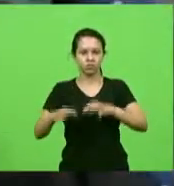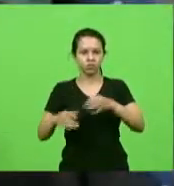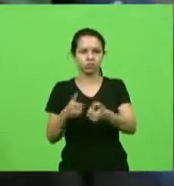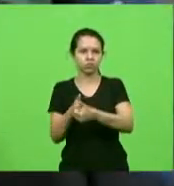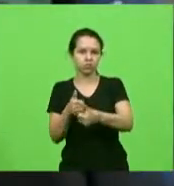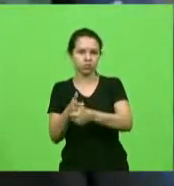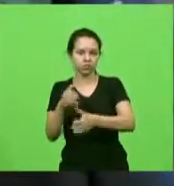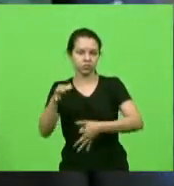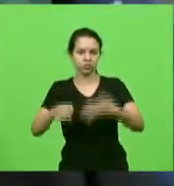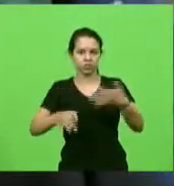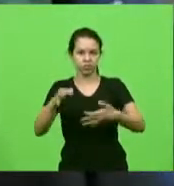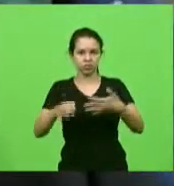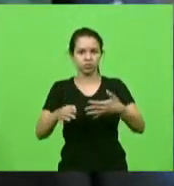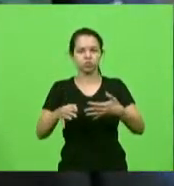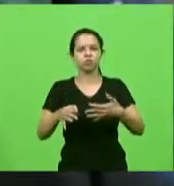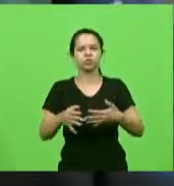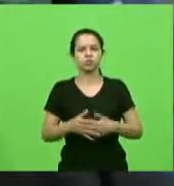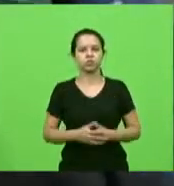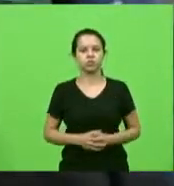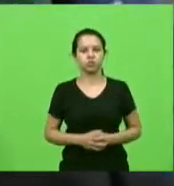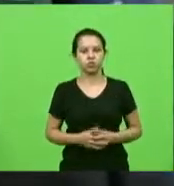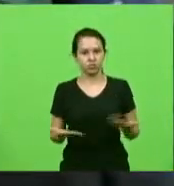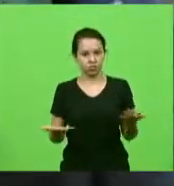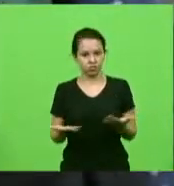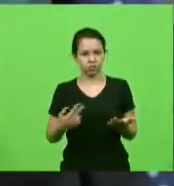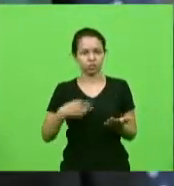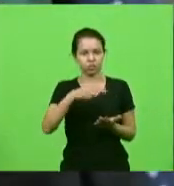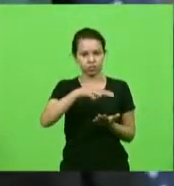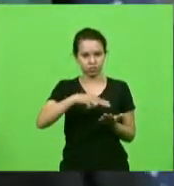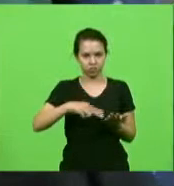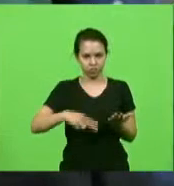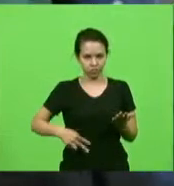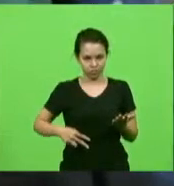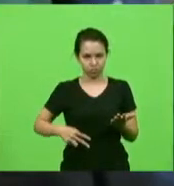passo à leitura da parte política do meu voto.